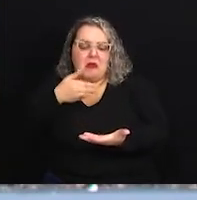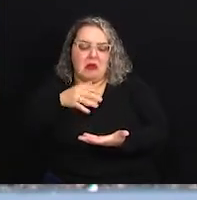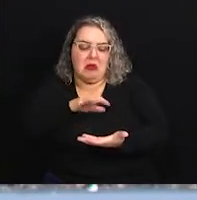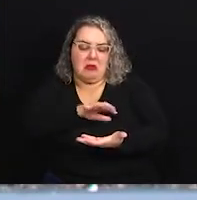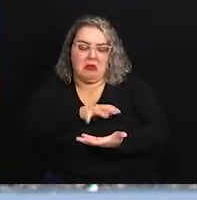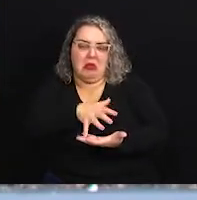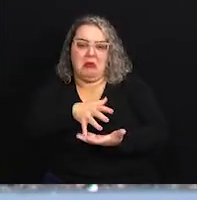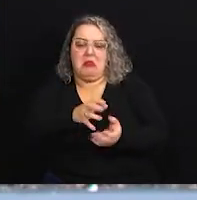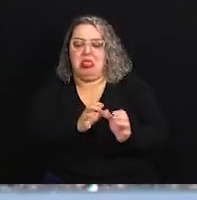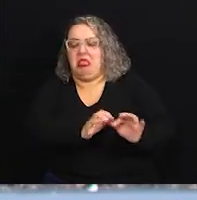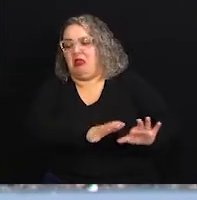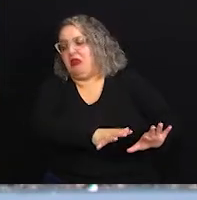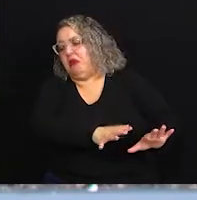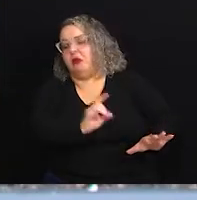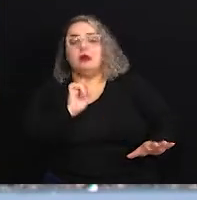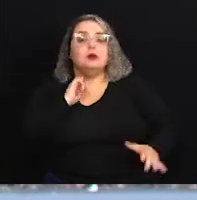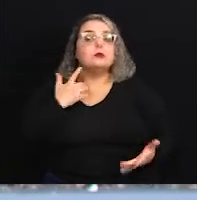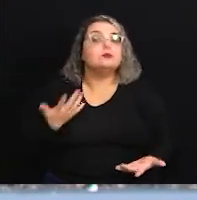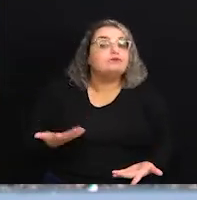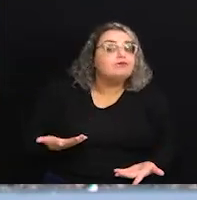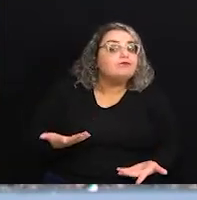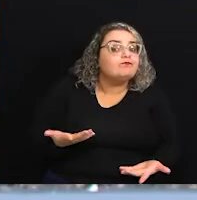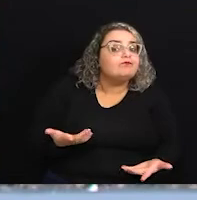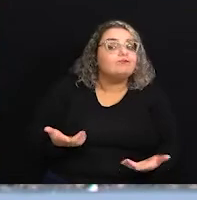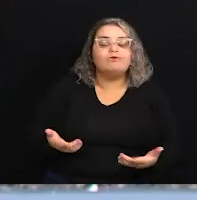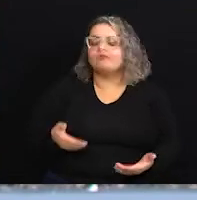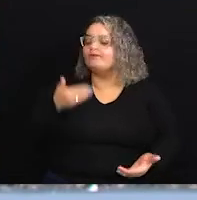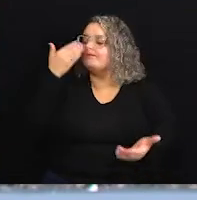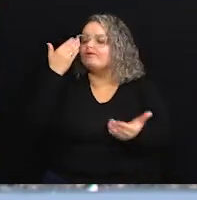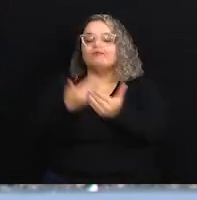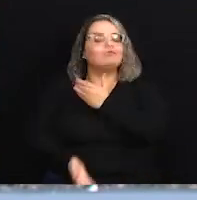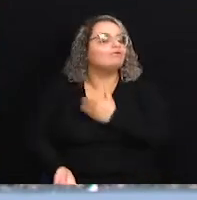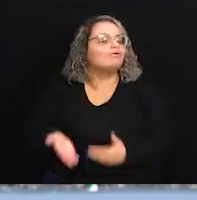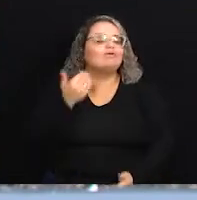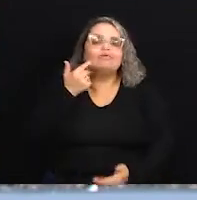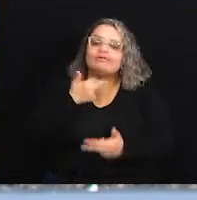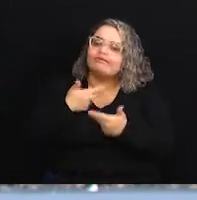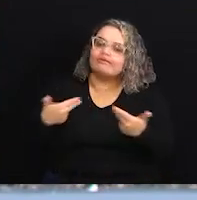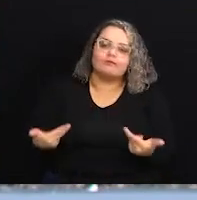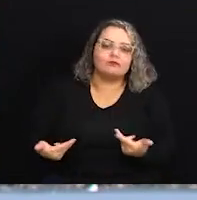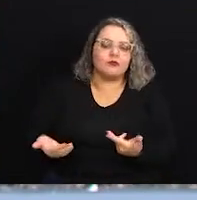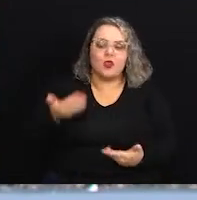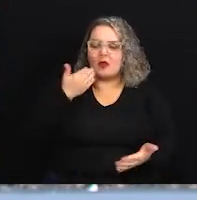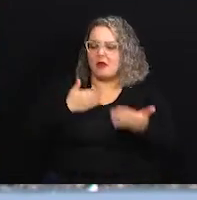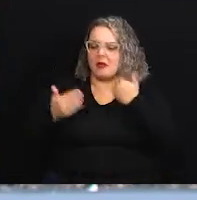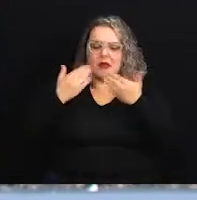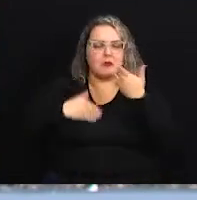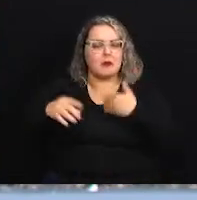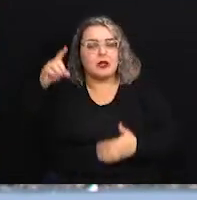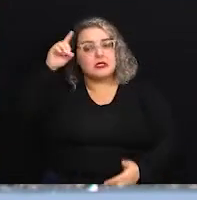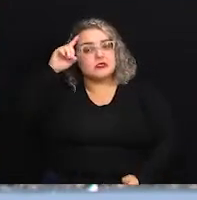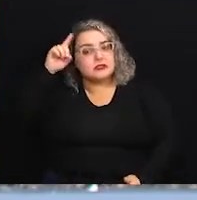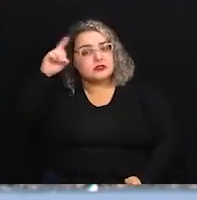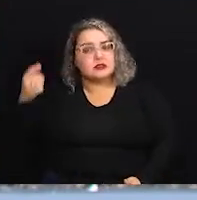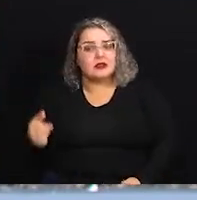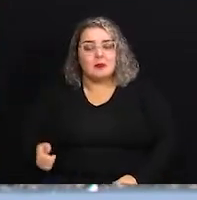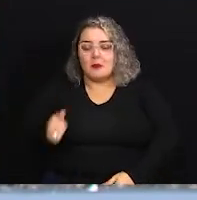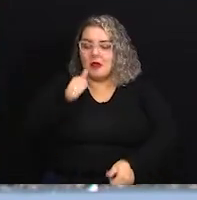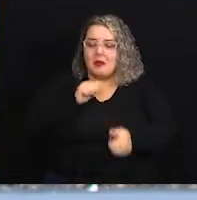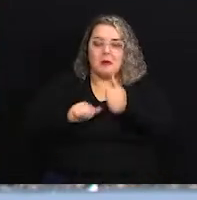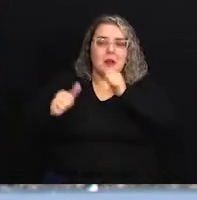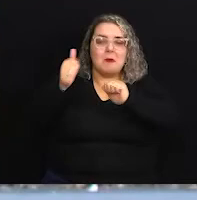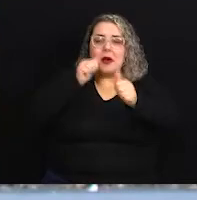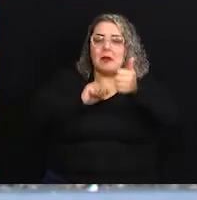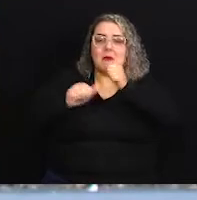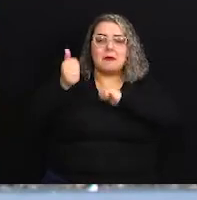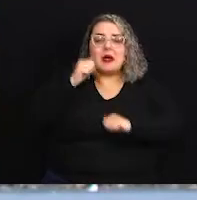diariamente toneladas de alimentos. Nós consumimos diariamente litros e litros